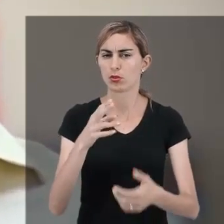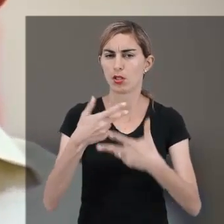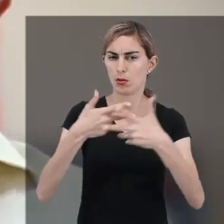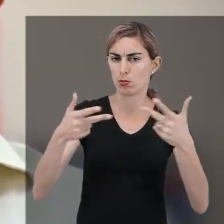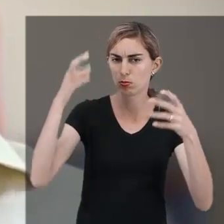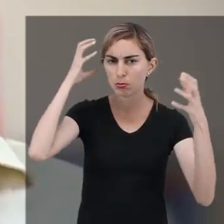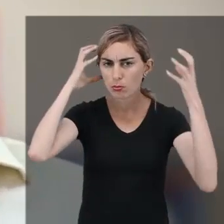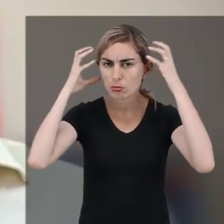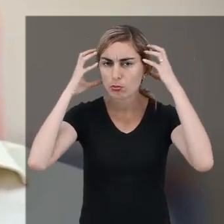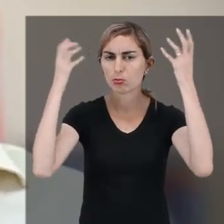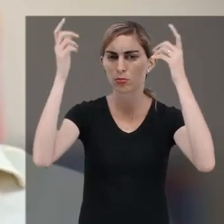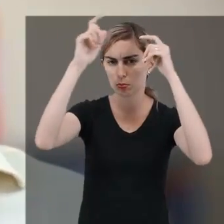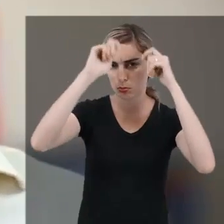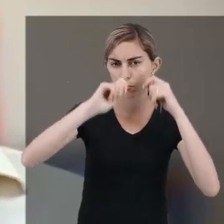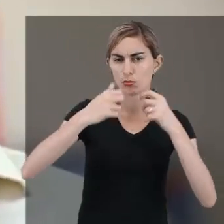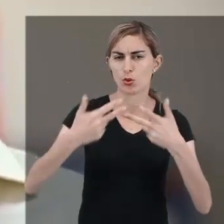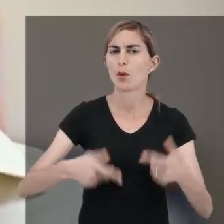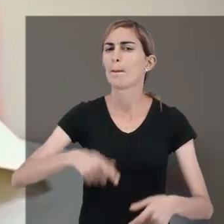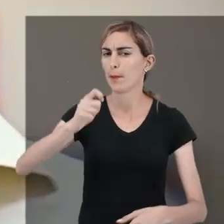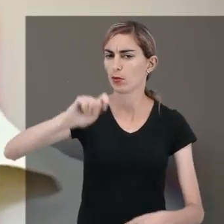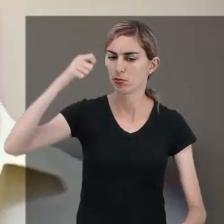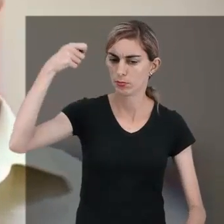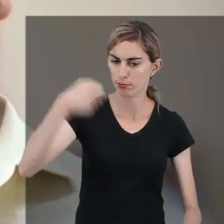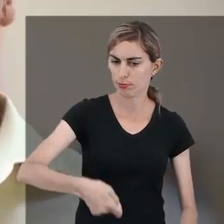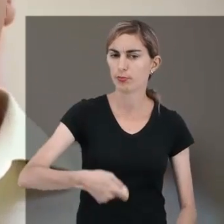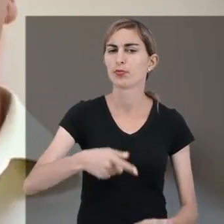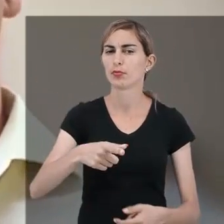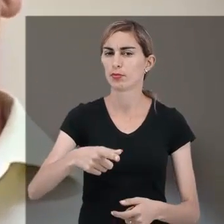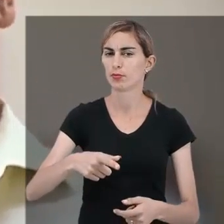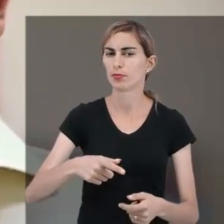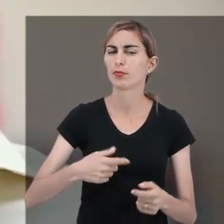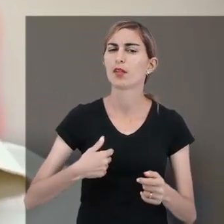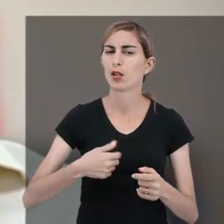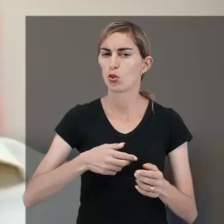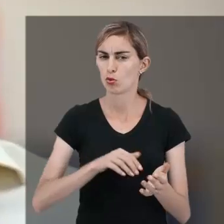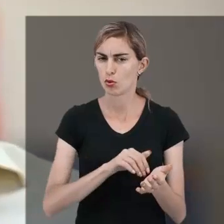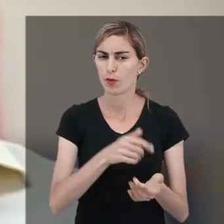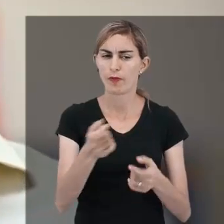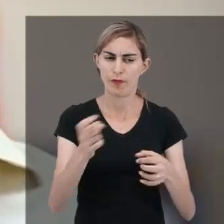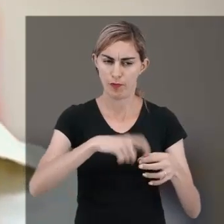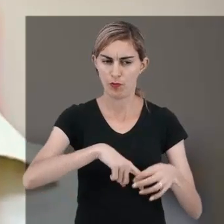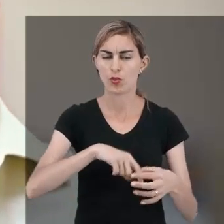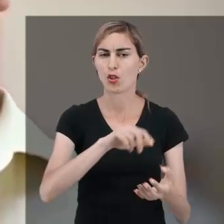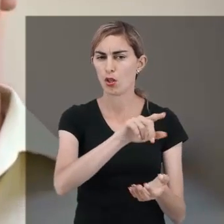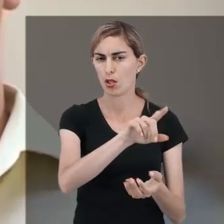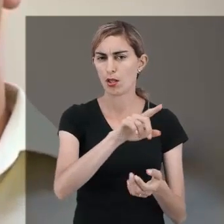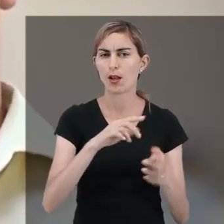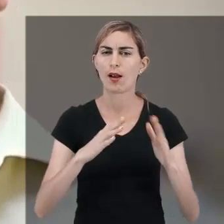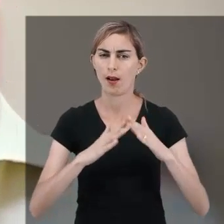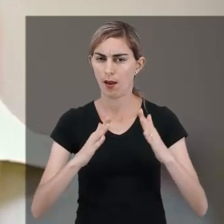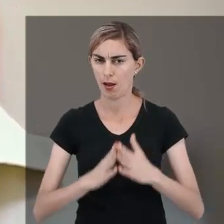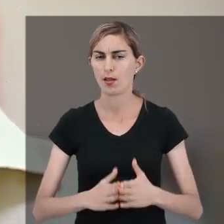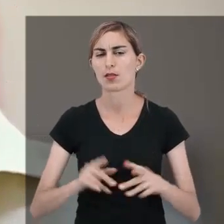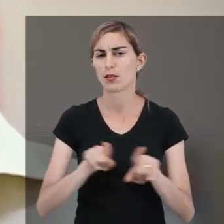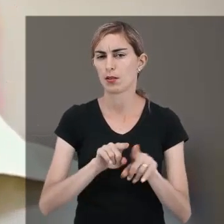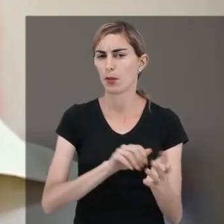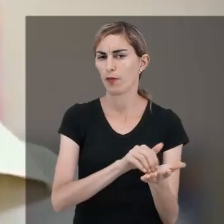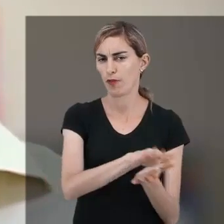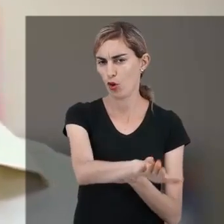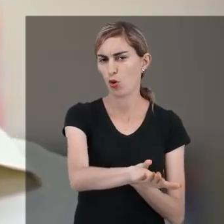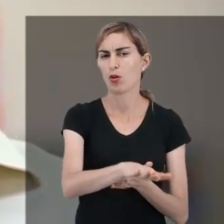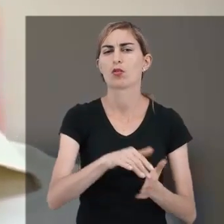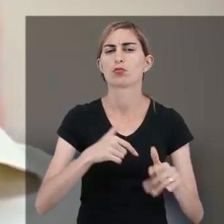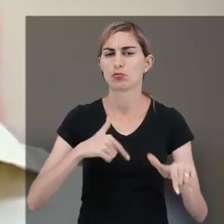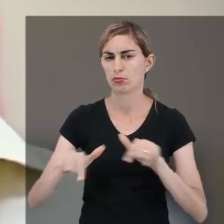ele não utilize, ele pode ser passível de penalização, de advertências, de suspensão e pode chegar até numa justa causa a não